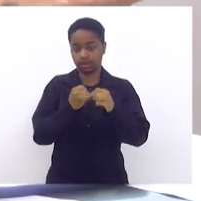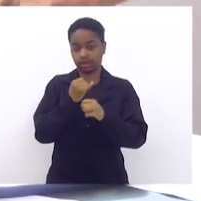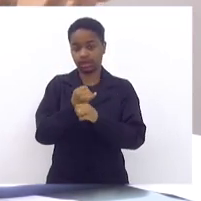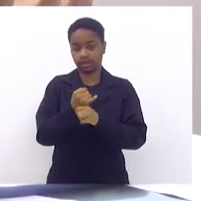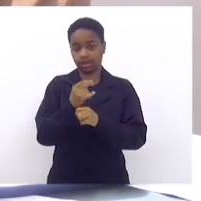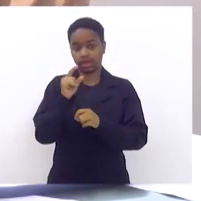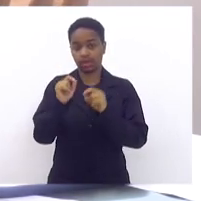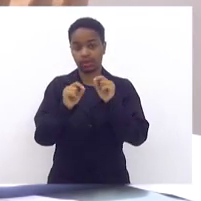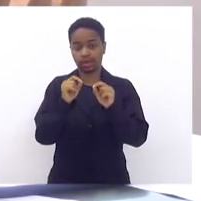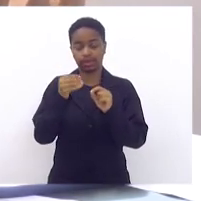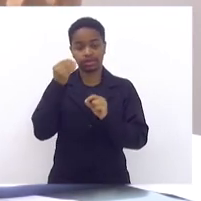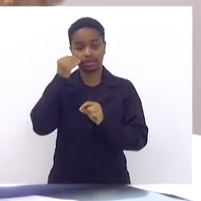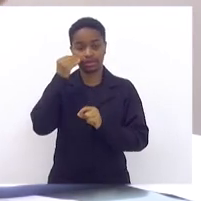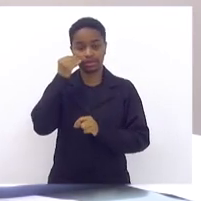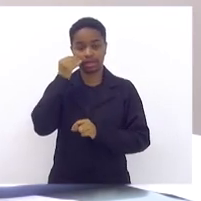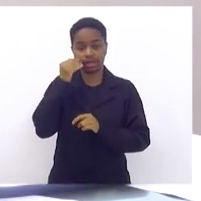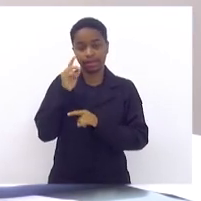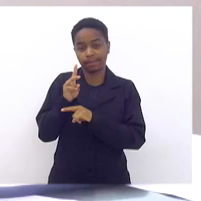preventiva.